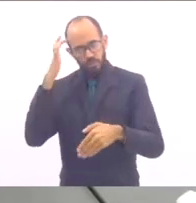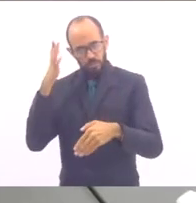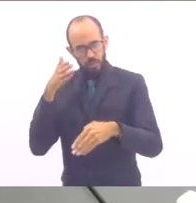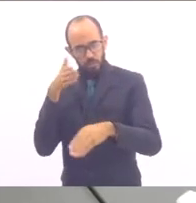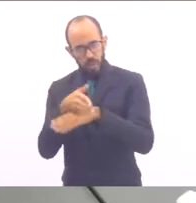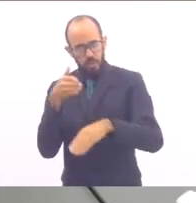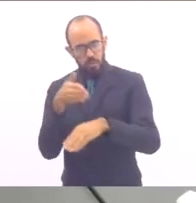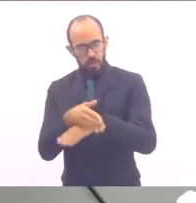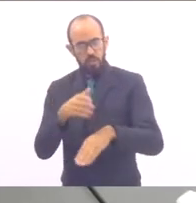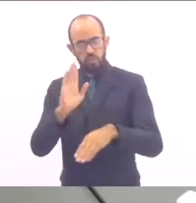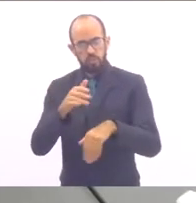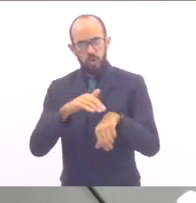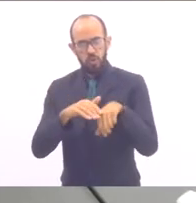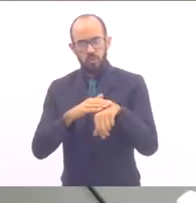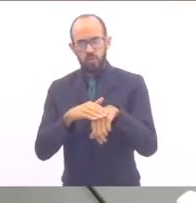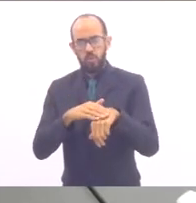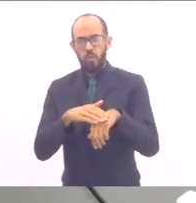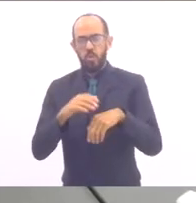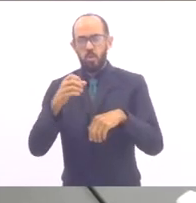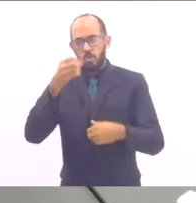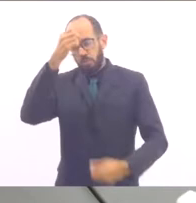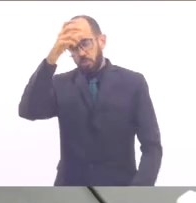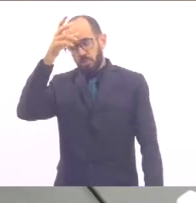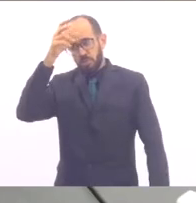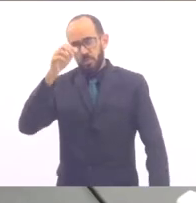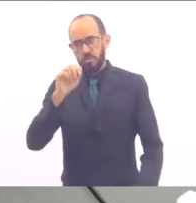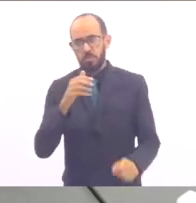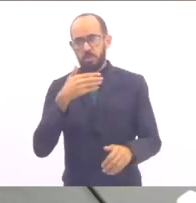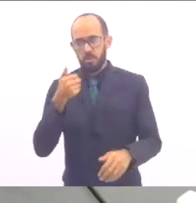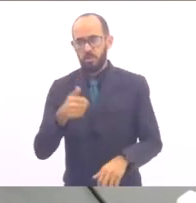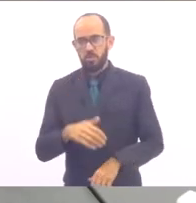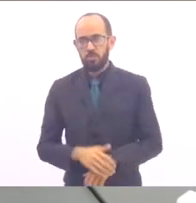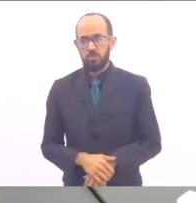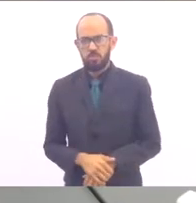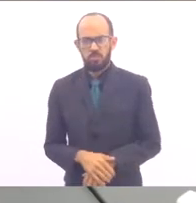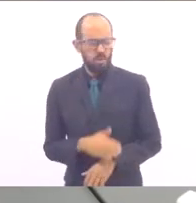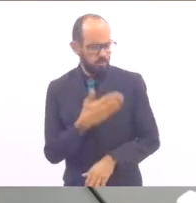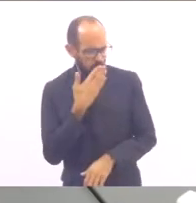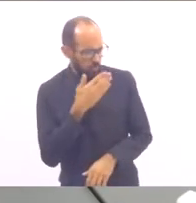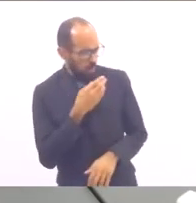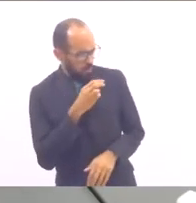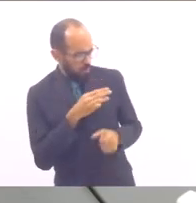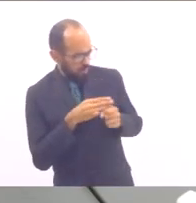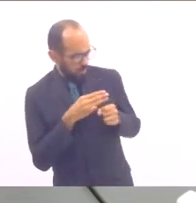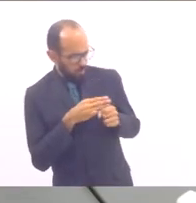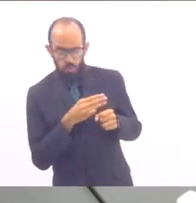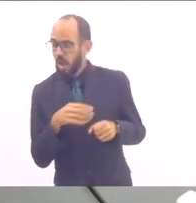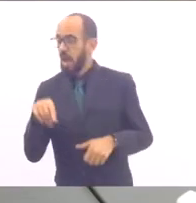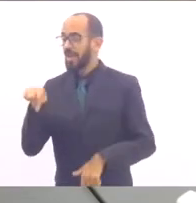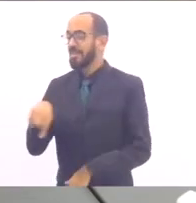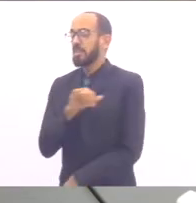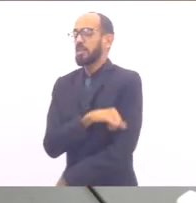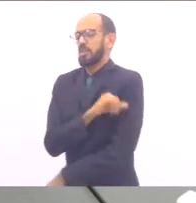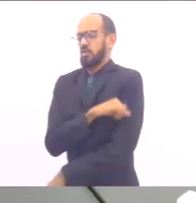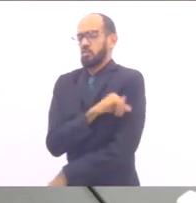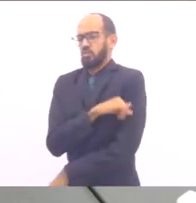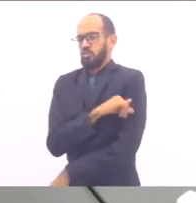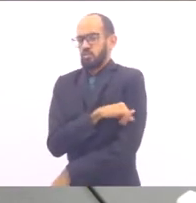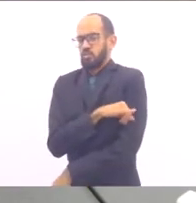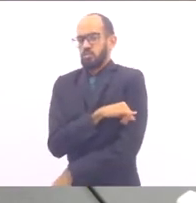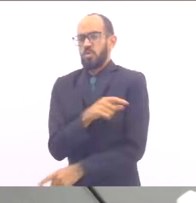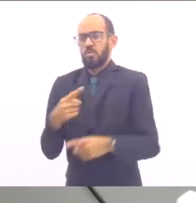lá sobre a inexigibilidade, foi bem avançada. Qual município aqui do Rio? Do Rio. Porque a gente está entrando